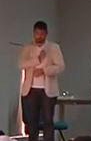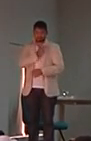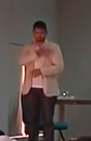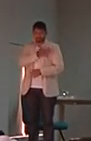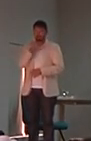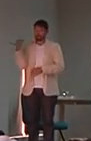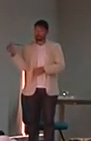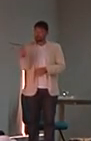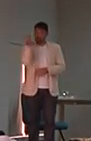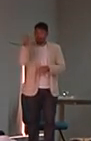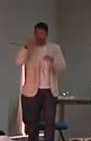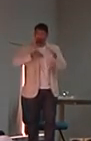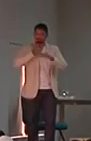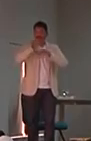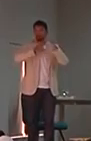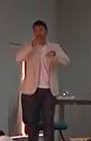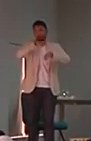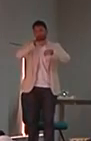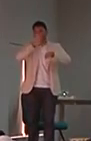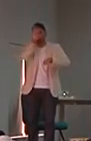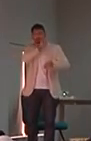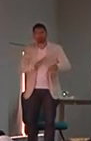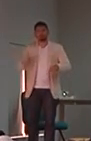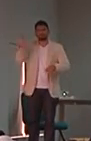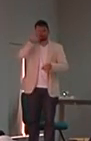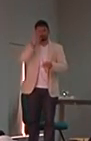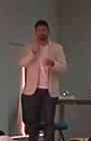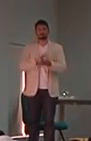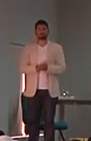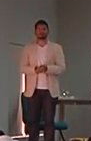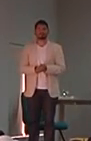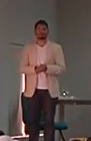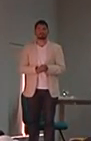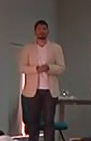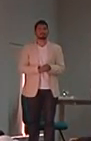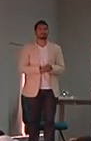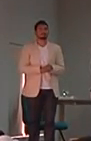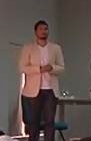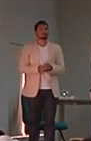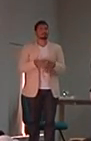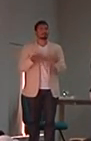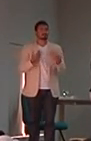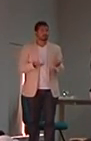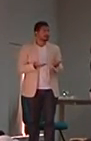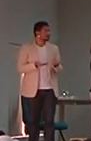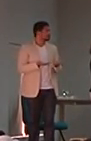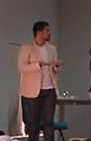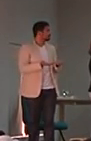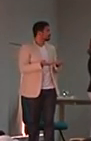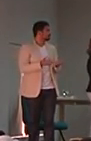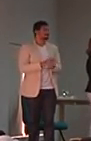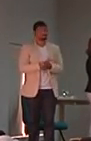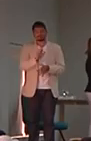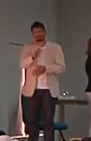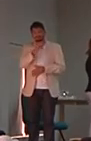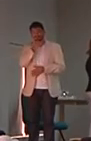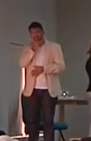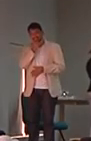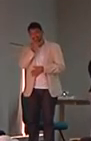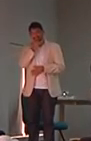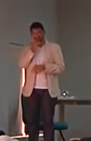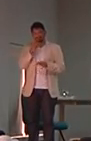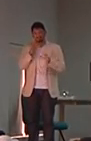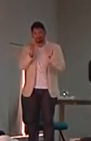para o desenvolvimento da nação. Pode passar? Bem, essa é a nossa... Infelizmente, houve um problema